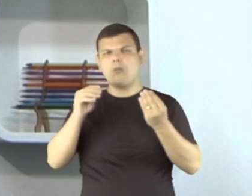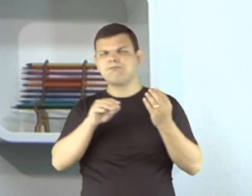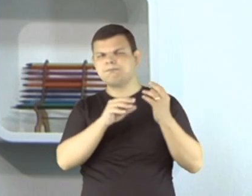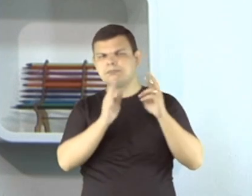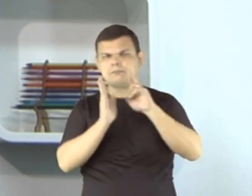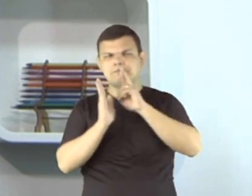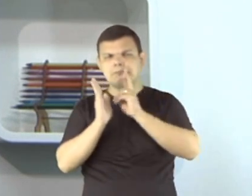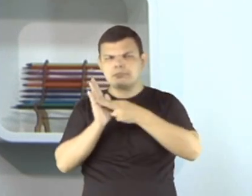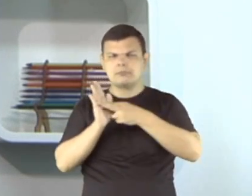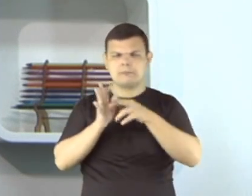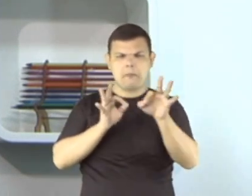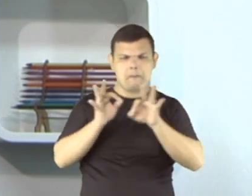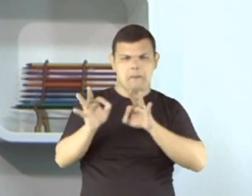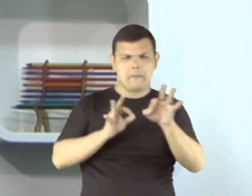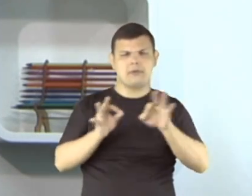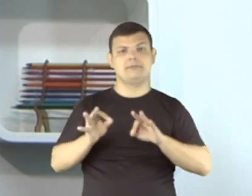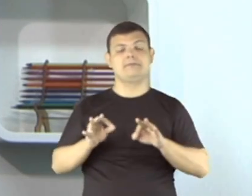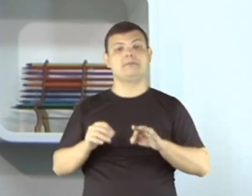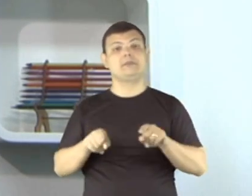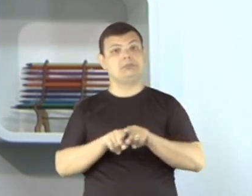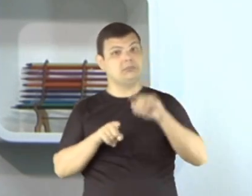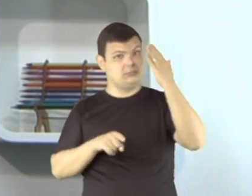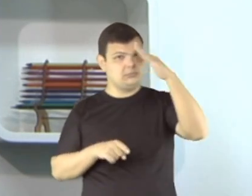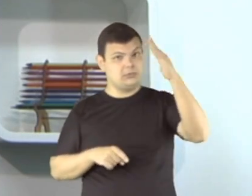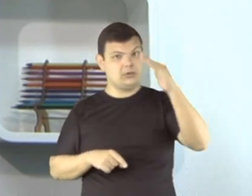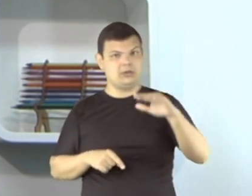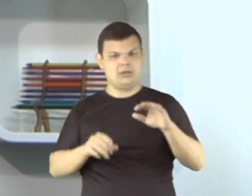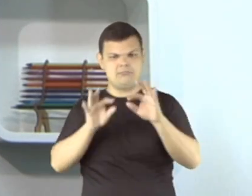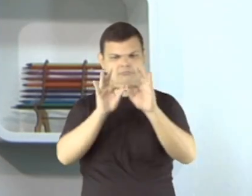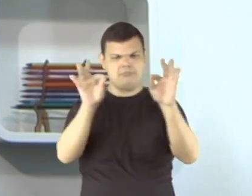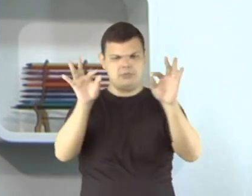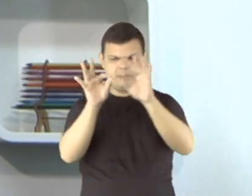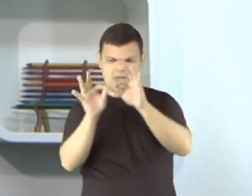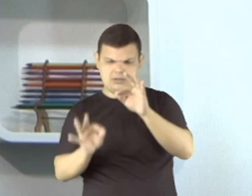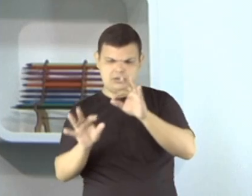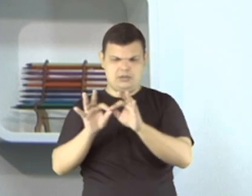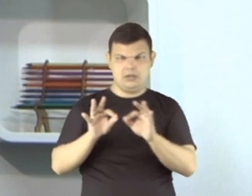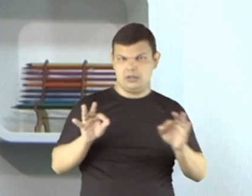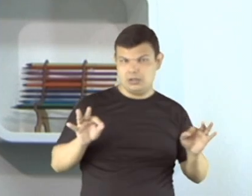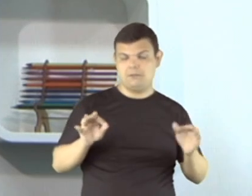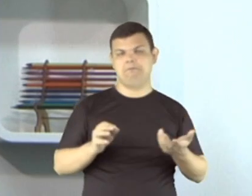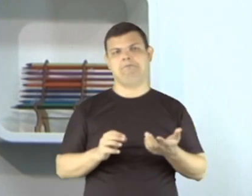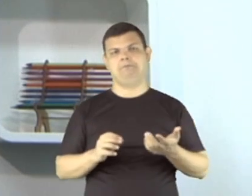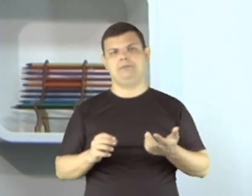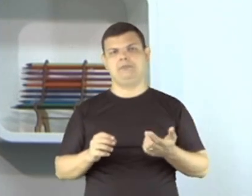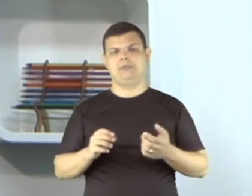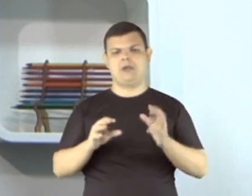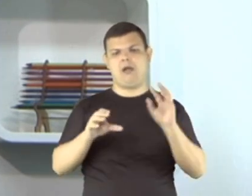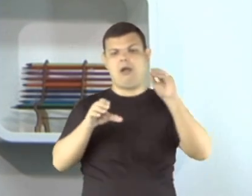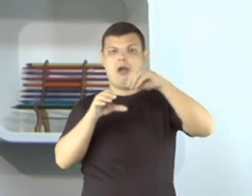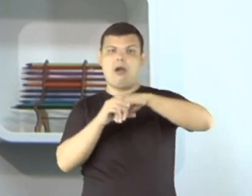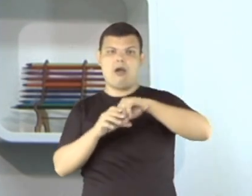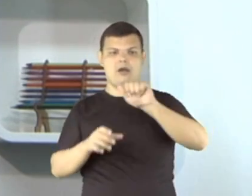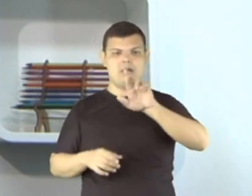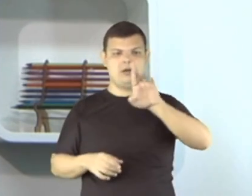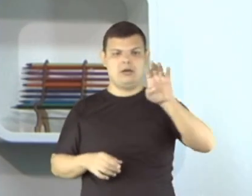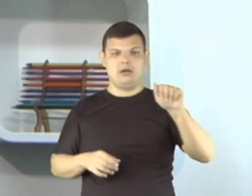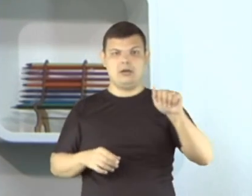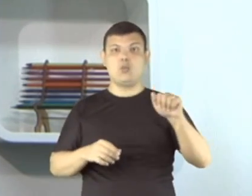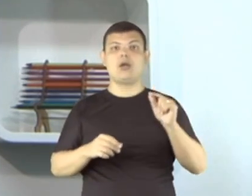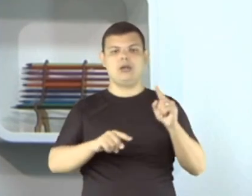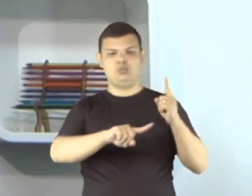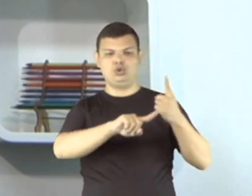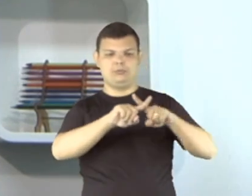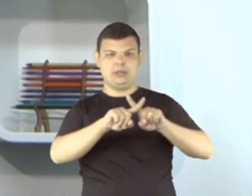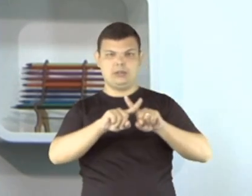questão. Entender também que no perímetro a unidade é normal. Na área eu preciso multiplicar essa